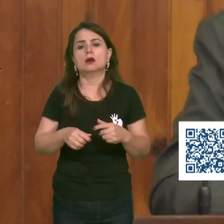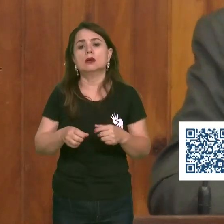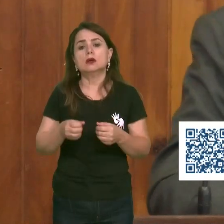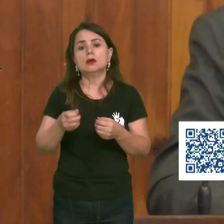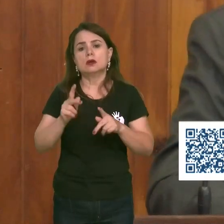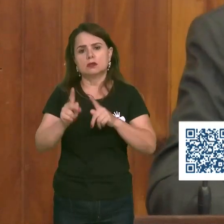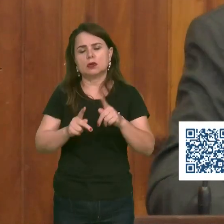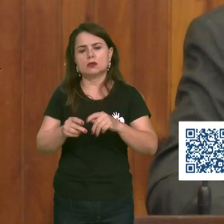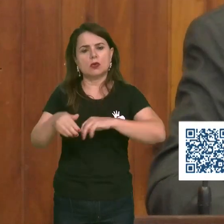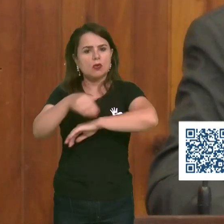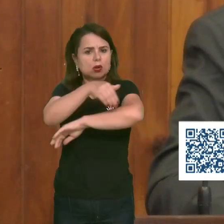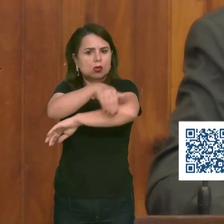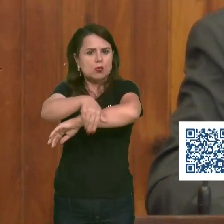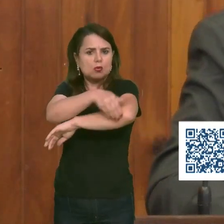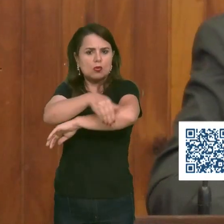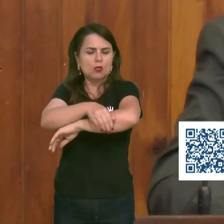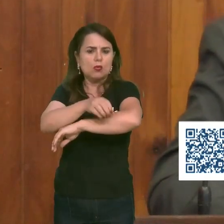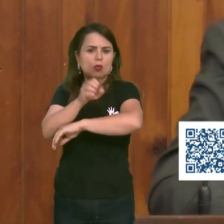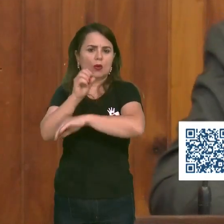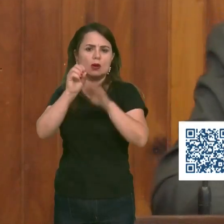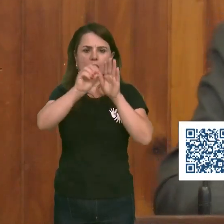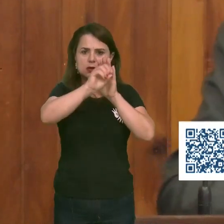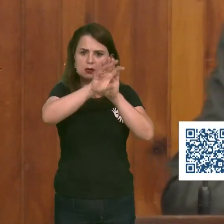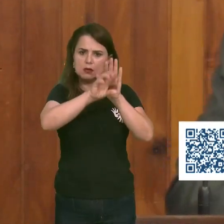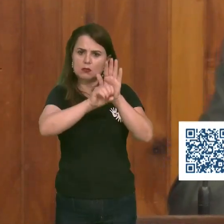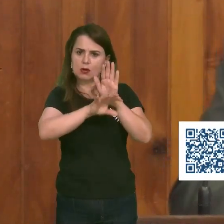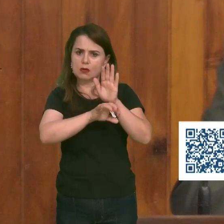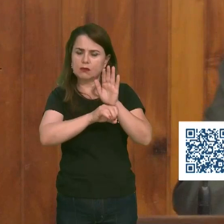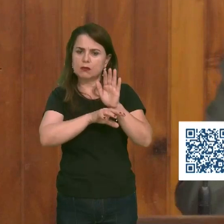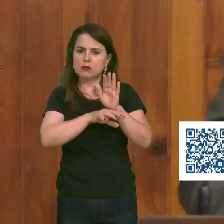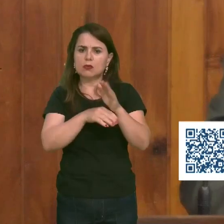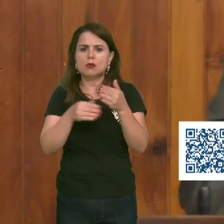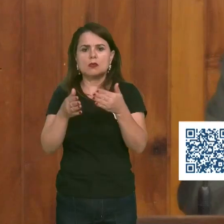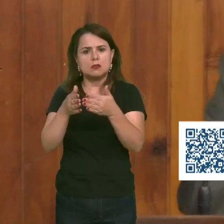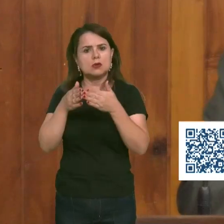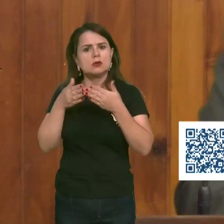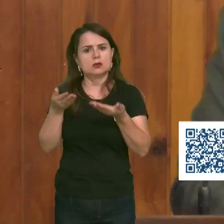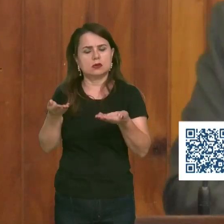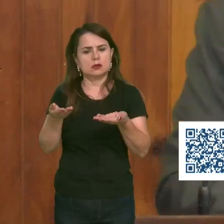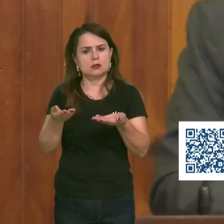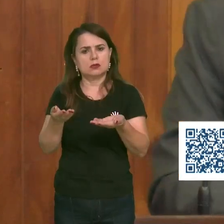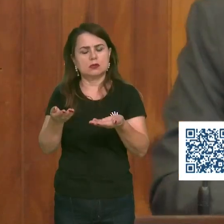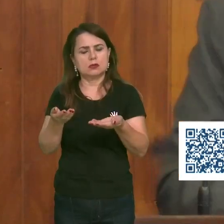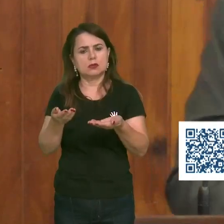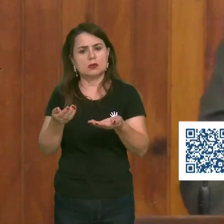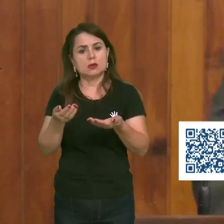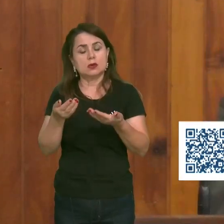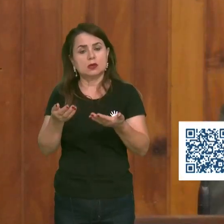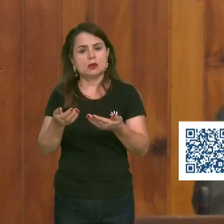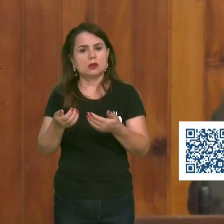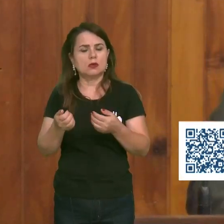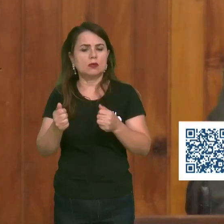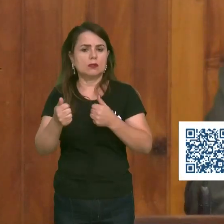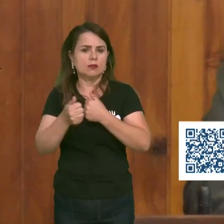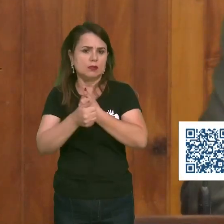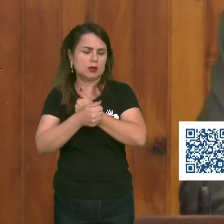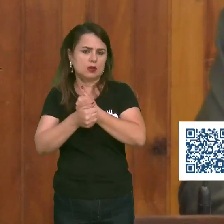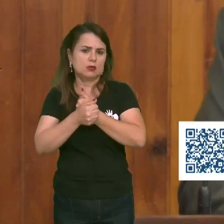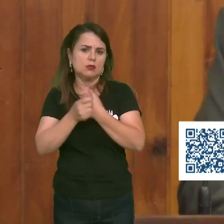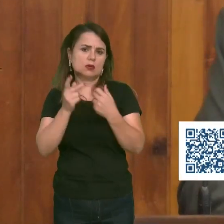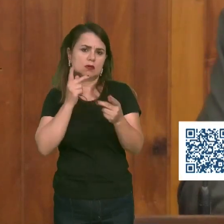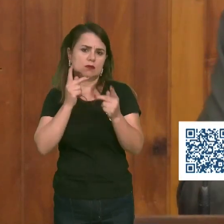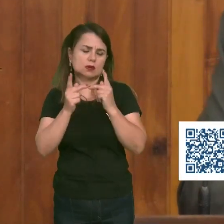da cidade lá na final da Castro Alves próximo a